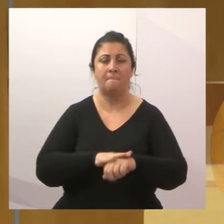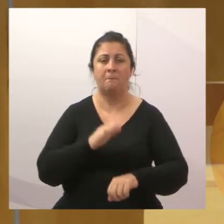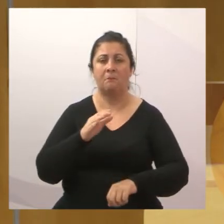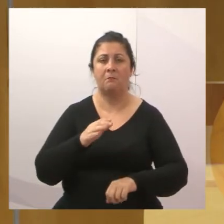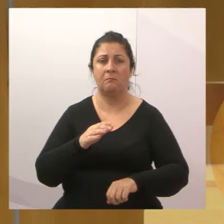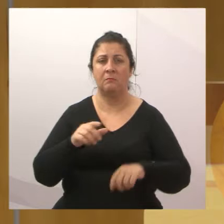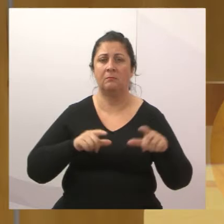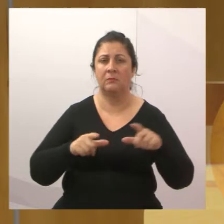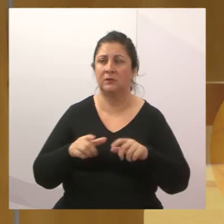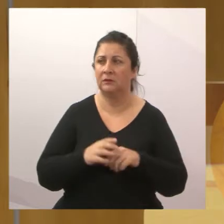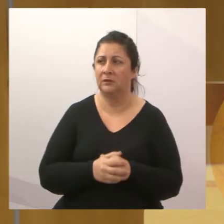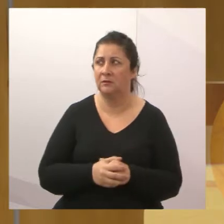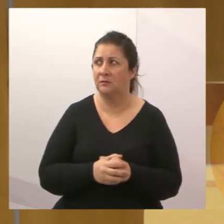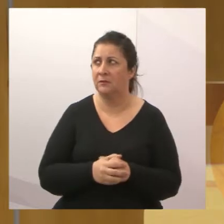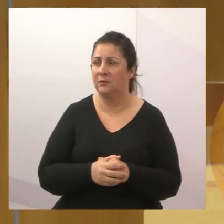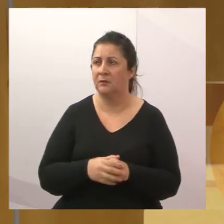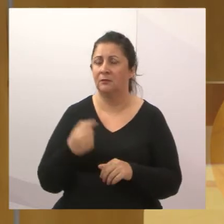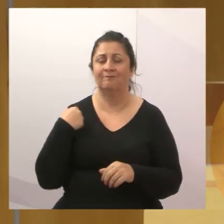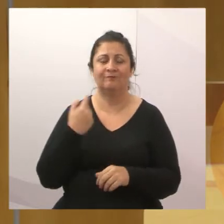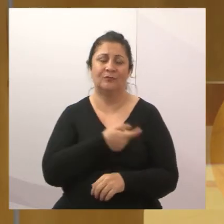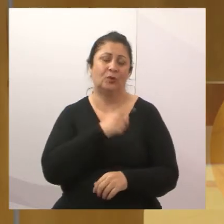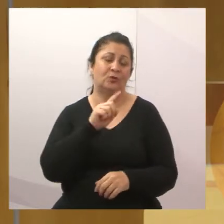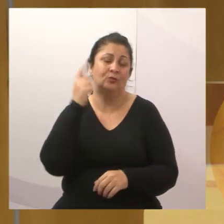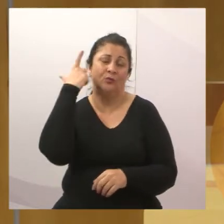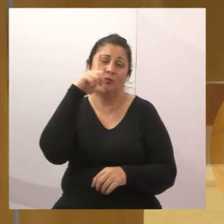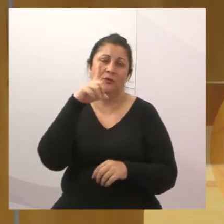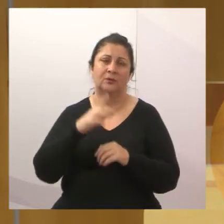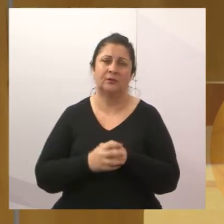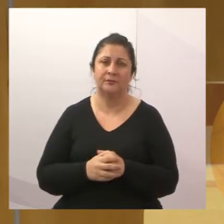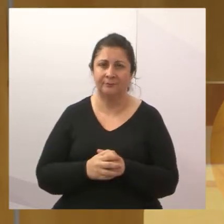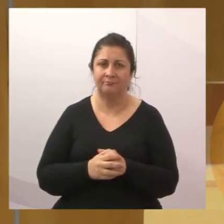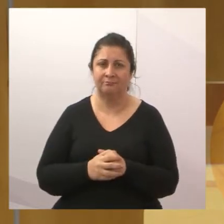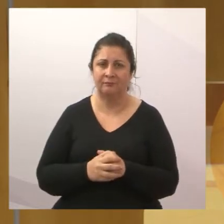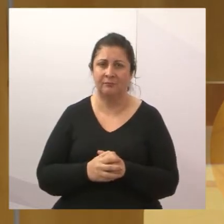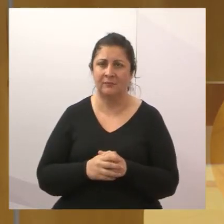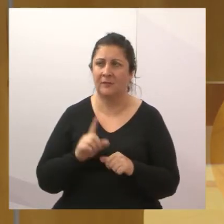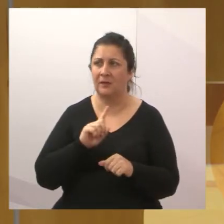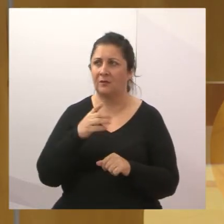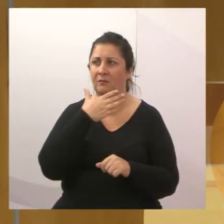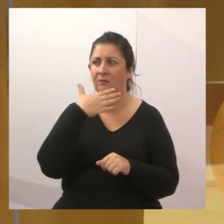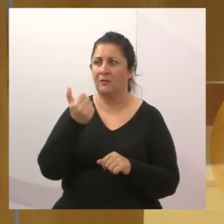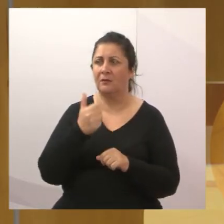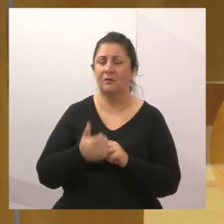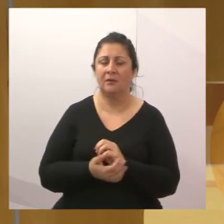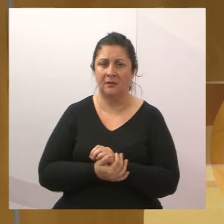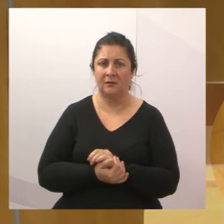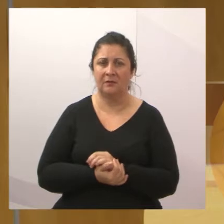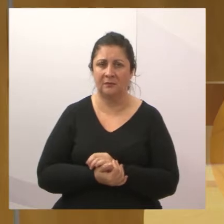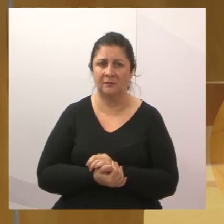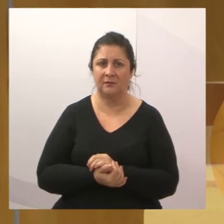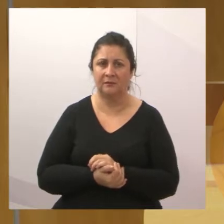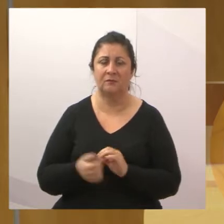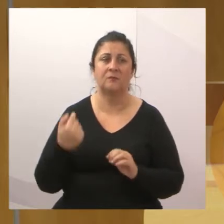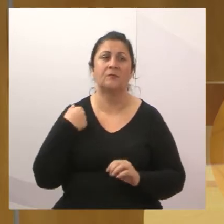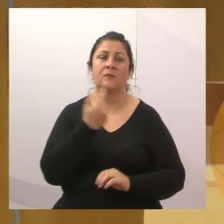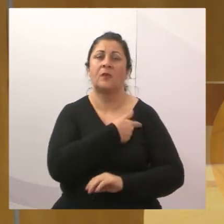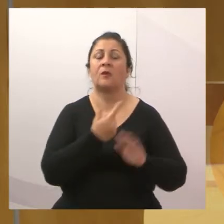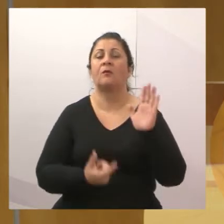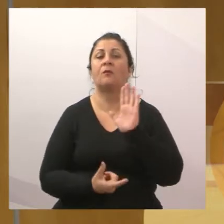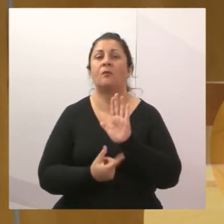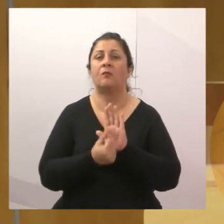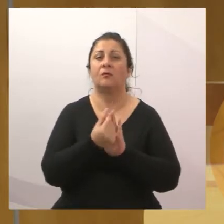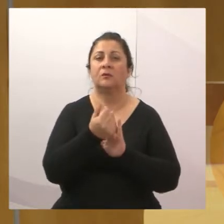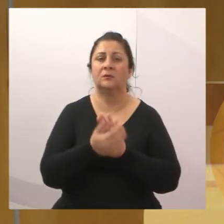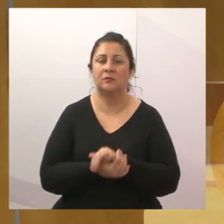mais atrativo, nós não vamos conseguir desenvolver e nem melhorar mais ainda o orçamento